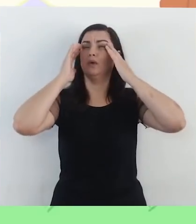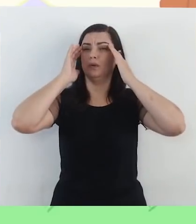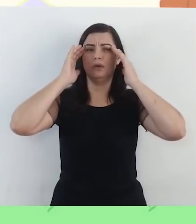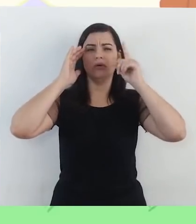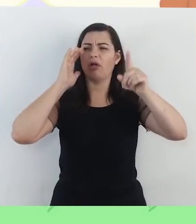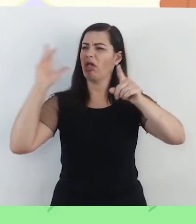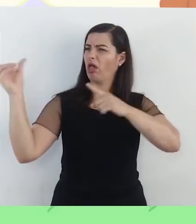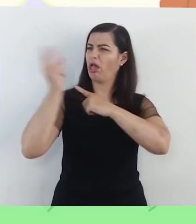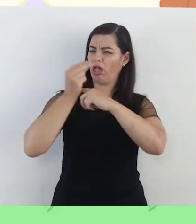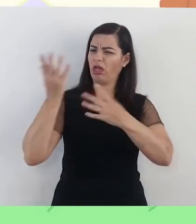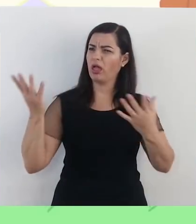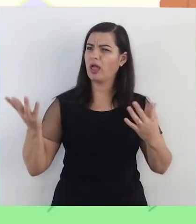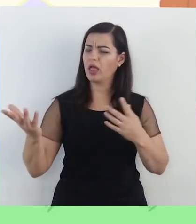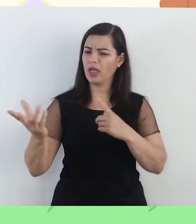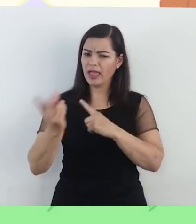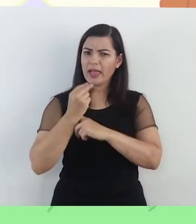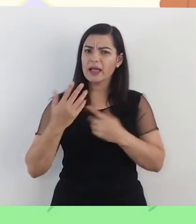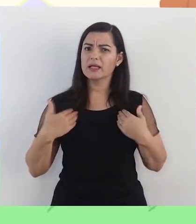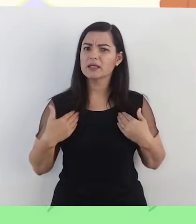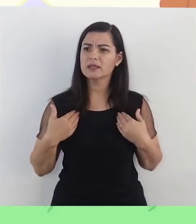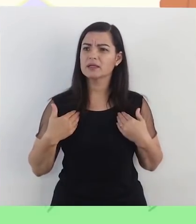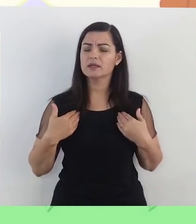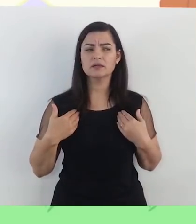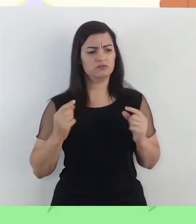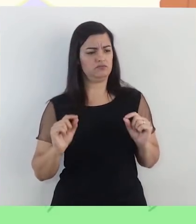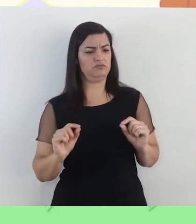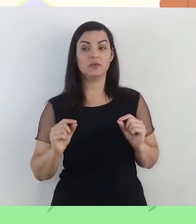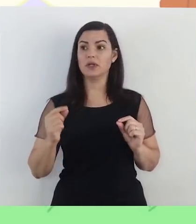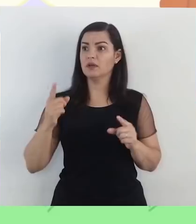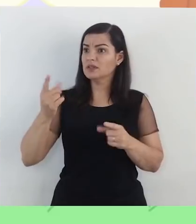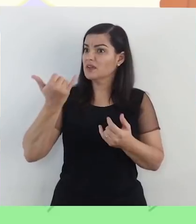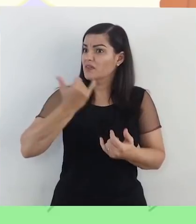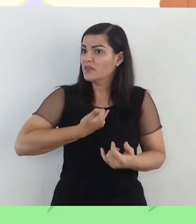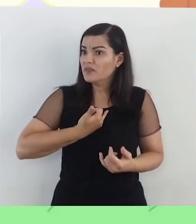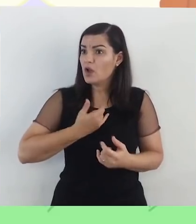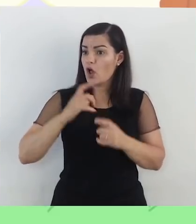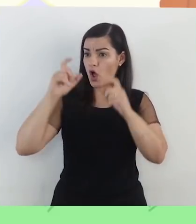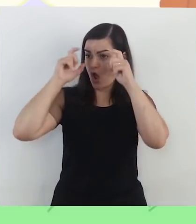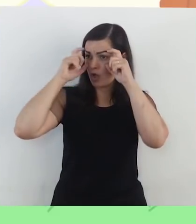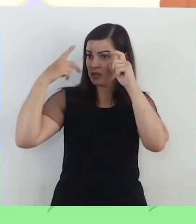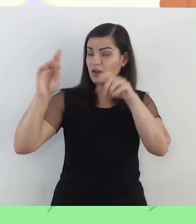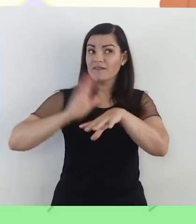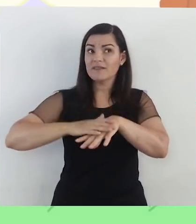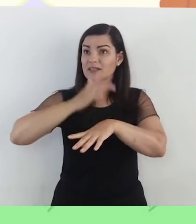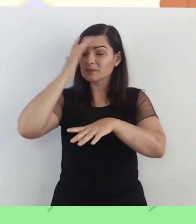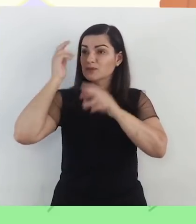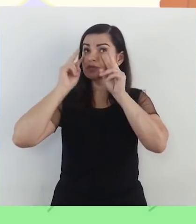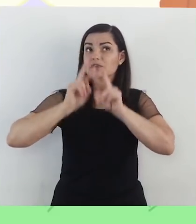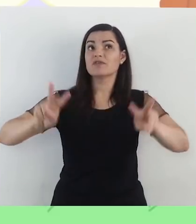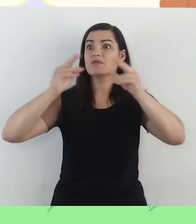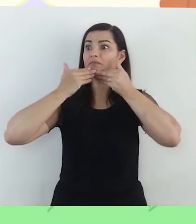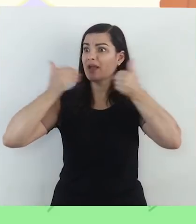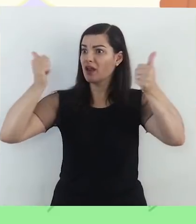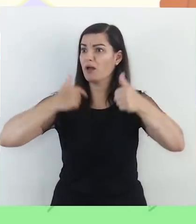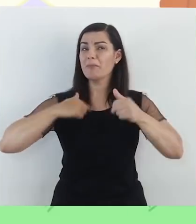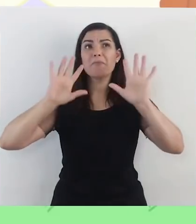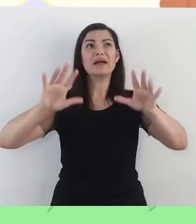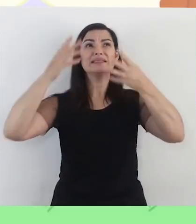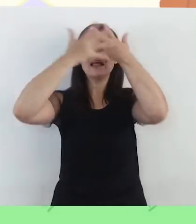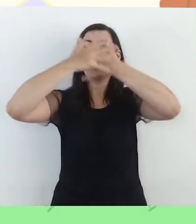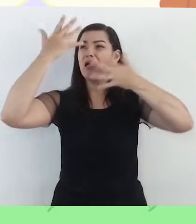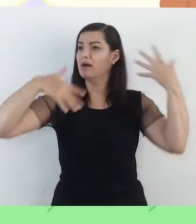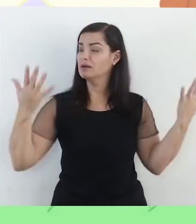Você me enganou! Você disse que os seus óculos faziam a gente enxergar melhor, mas eu vi tudo embaçado com